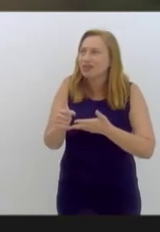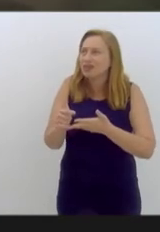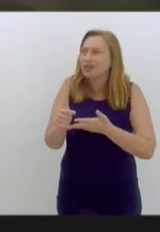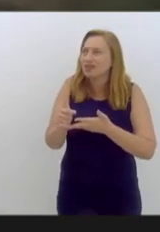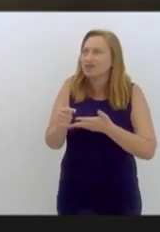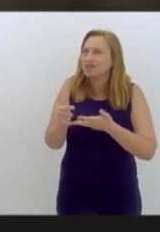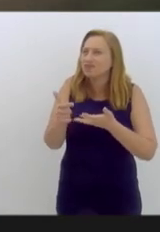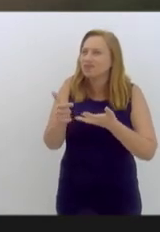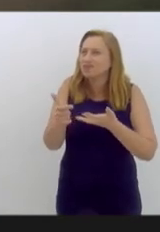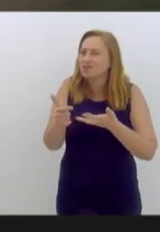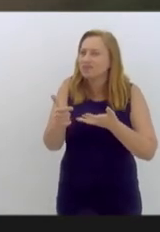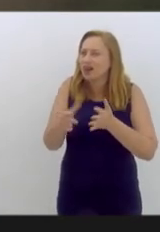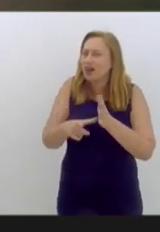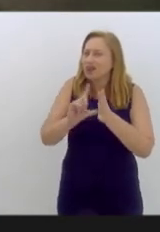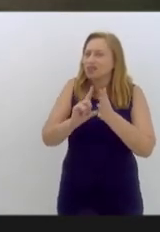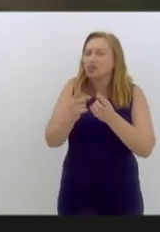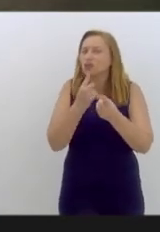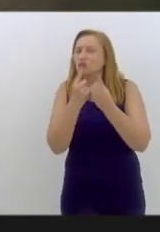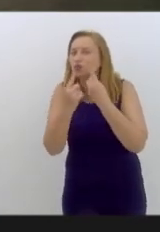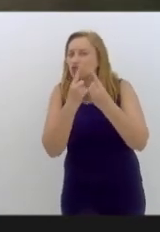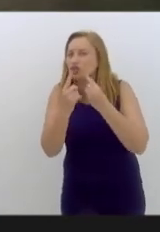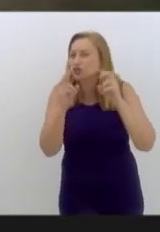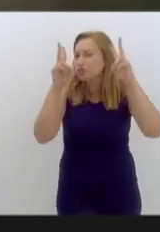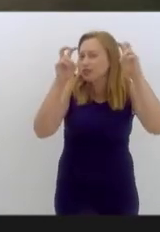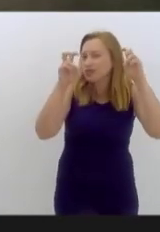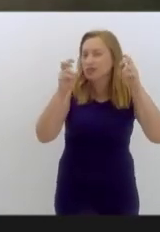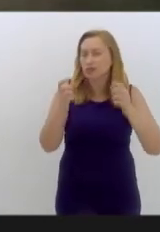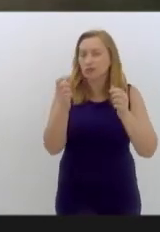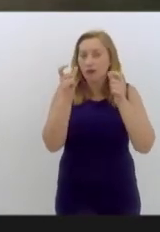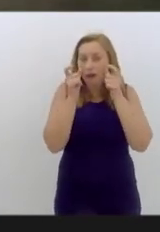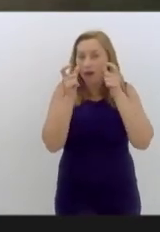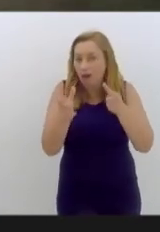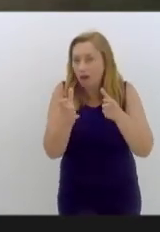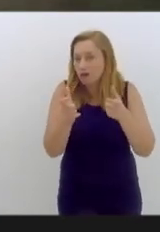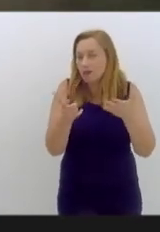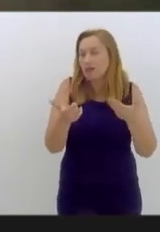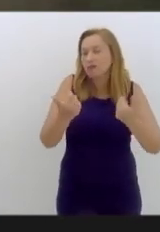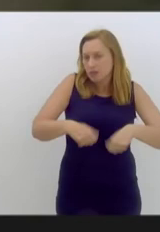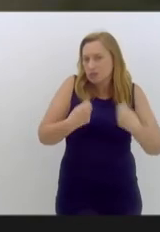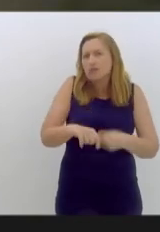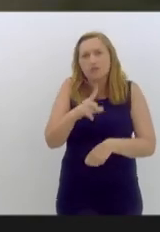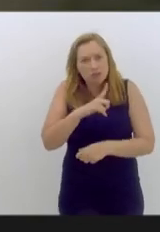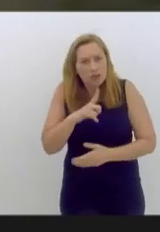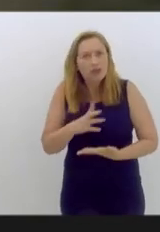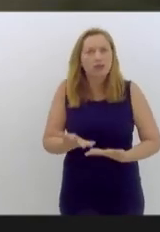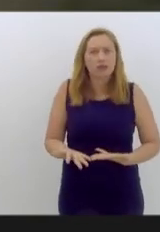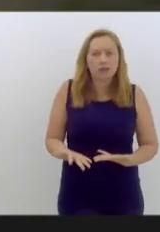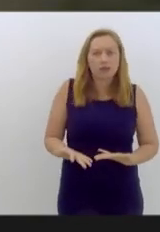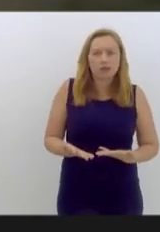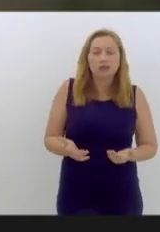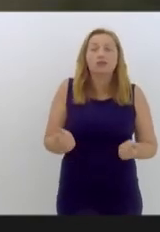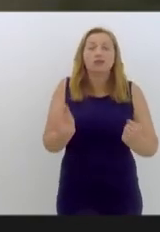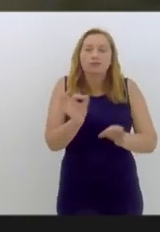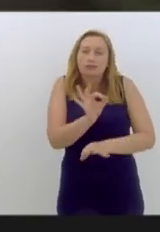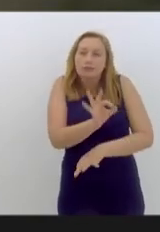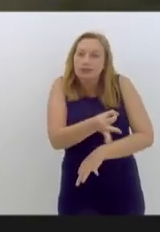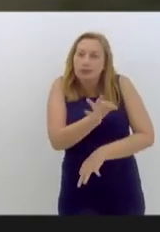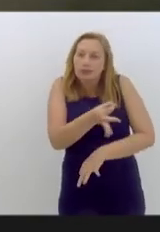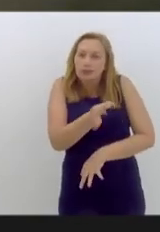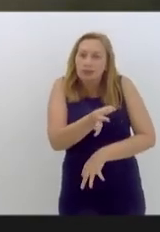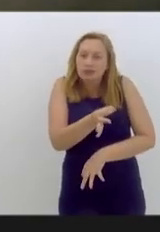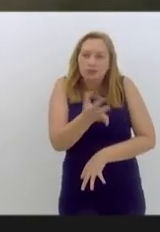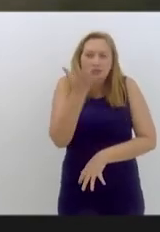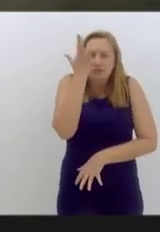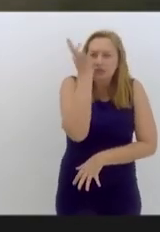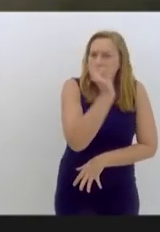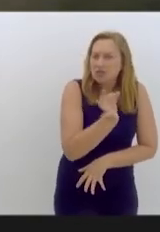é um alarme, um alerta, na verdade, que a gente precisa ter. E, possivelmente, não